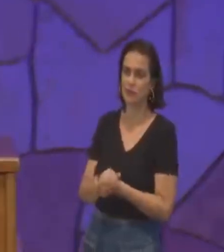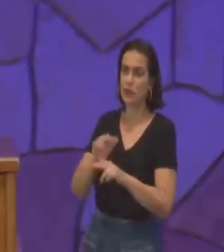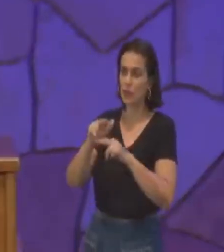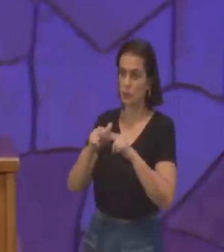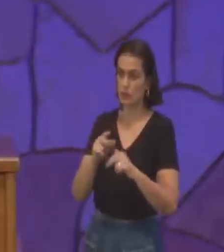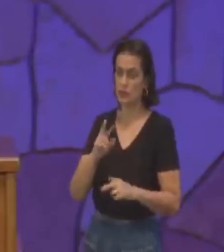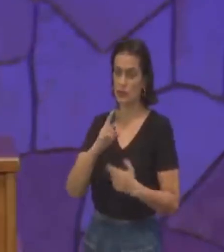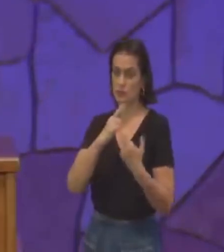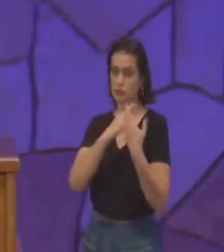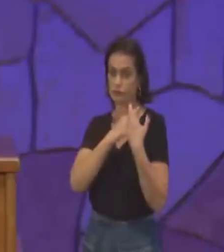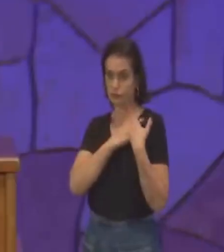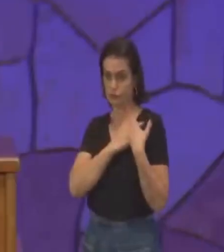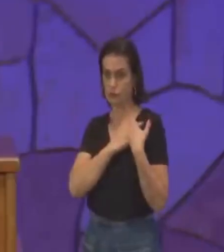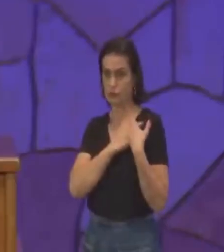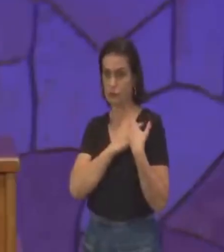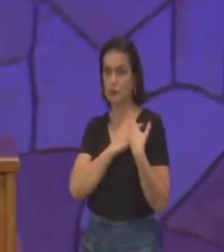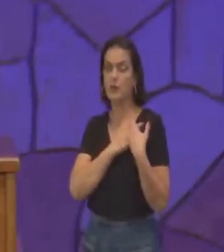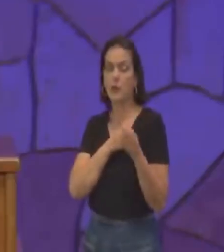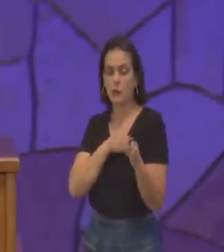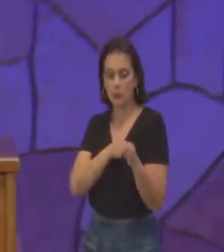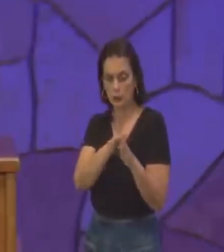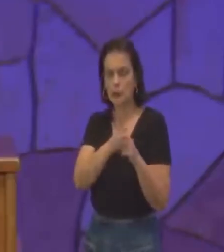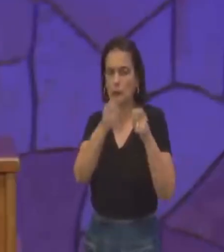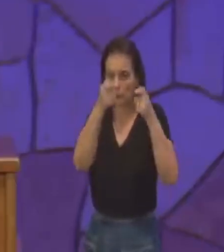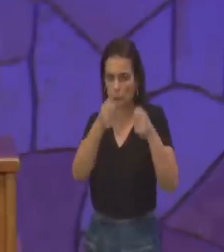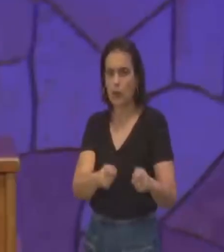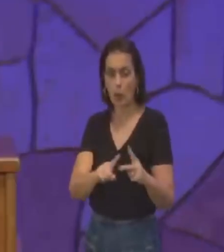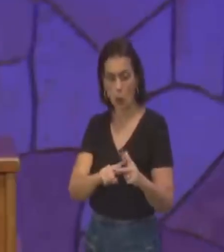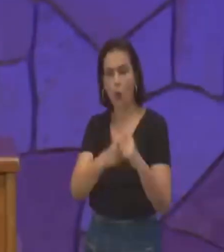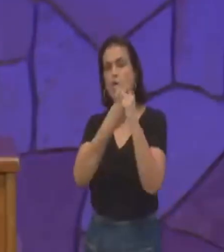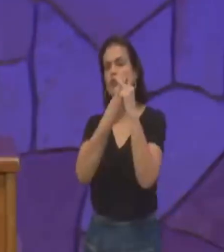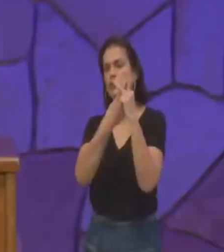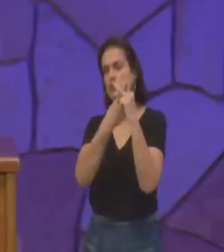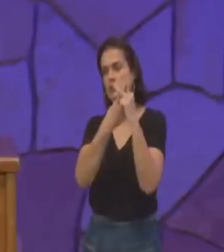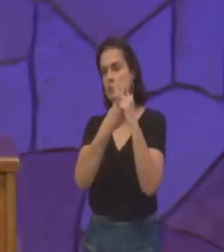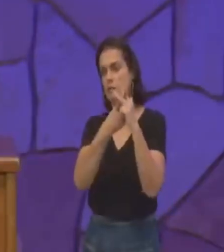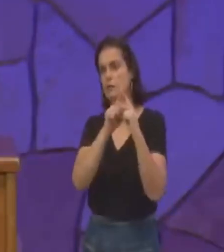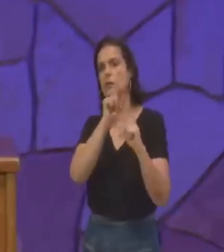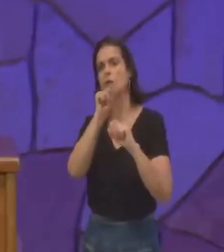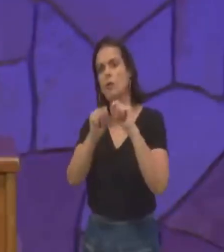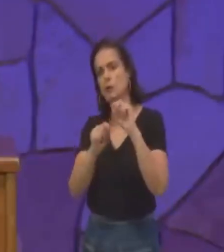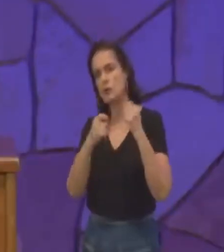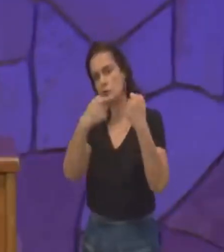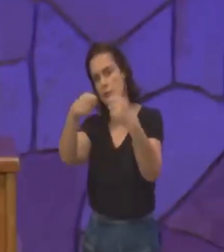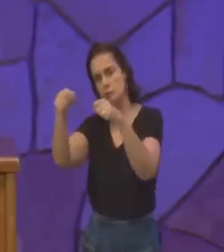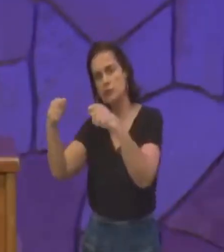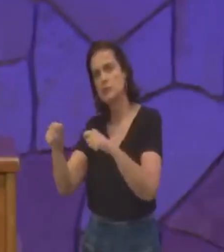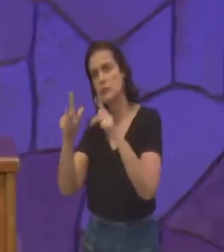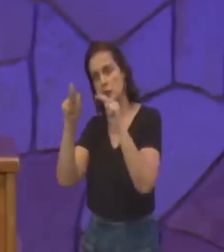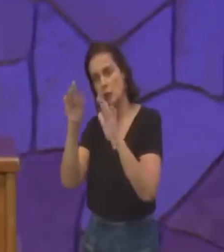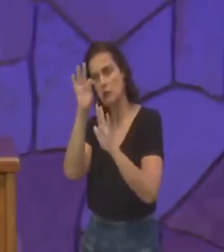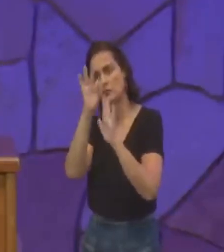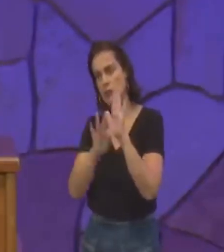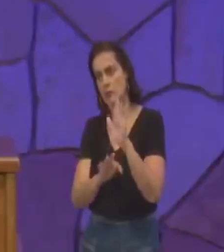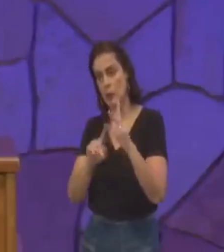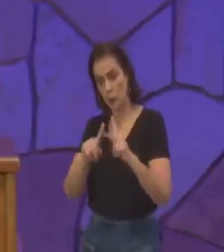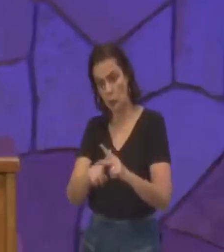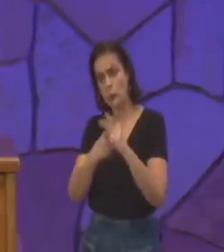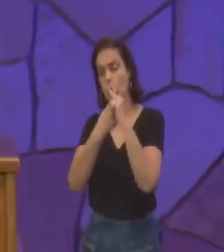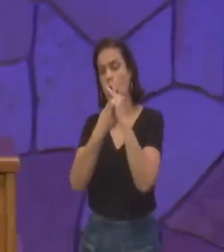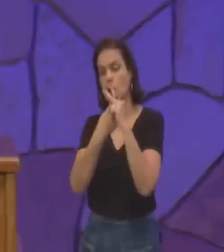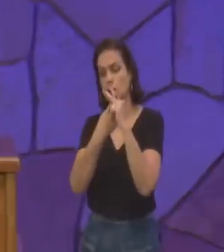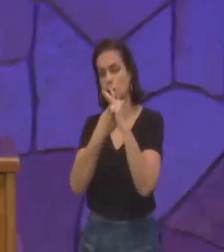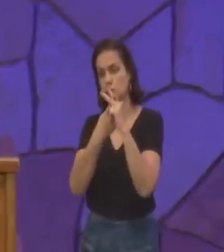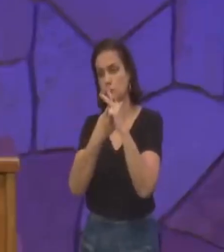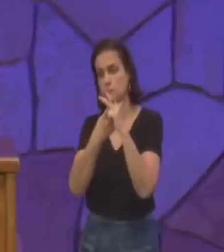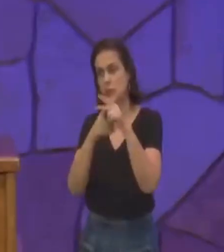responsável e é útil para repreender, para corrigir aquilo que precisa, conforme diz o texto, a correção e para